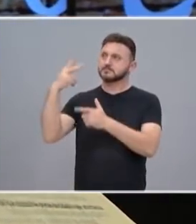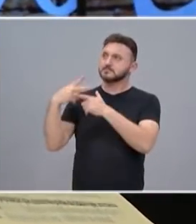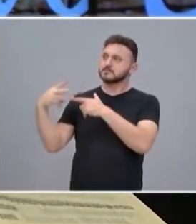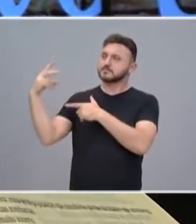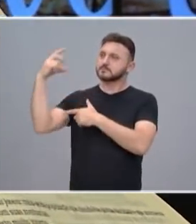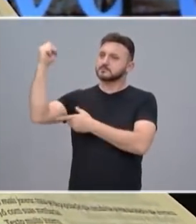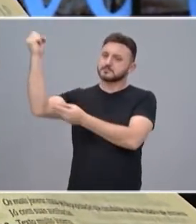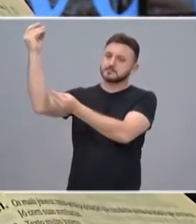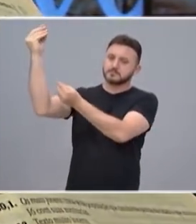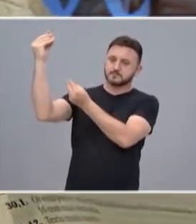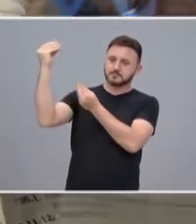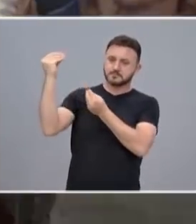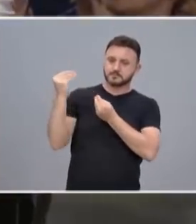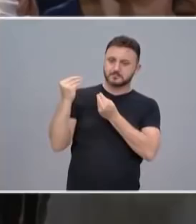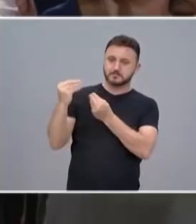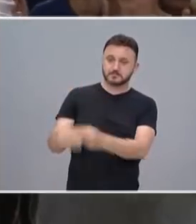vitória.